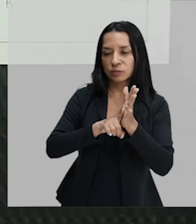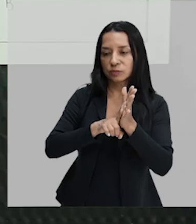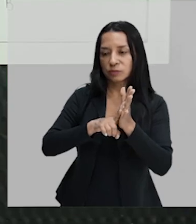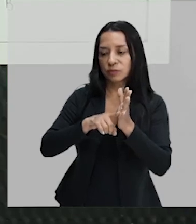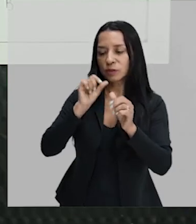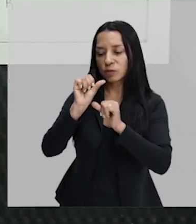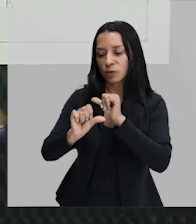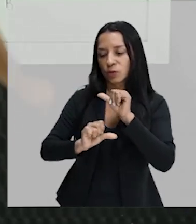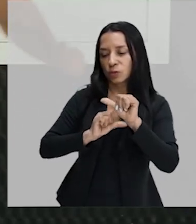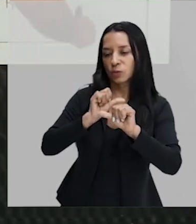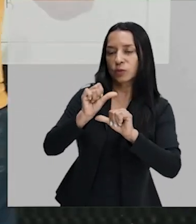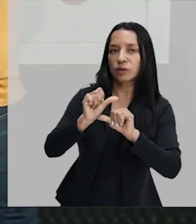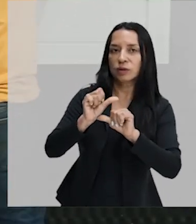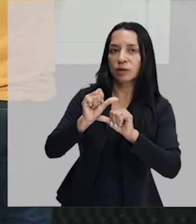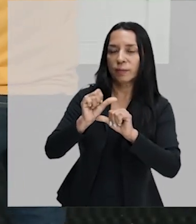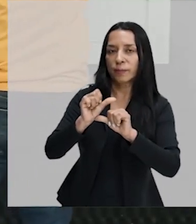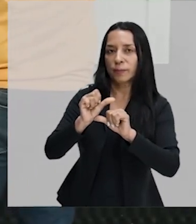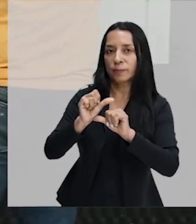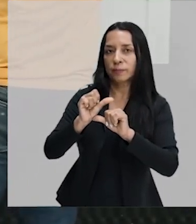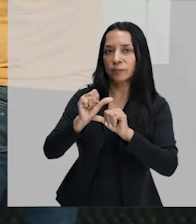mais o menos B.